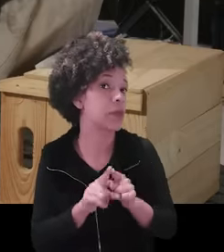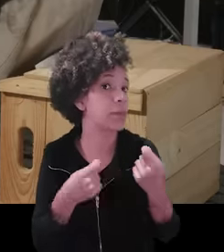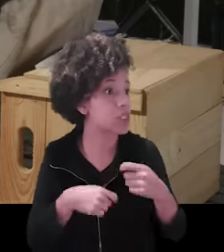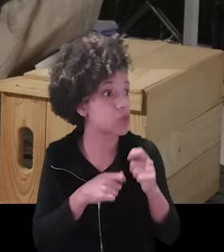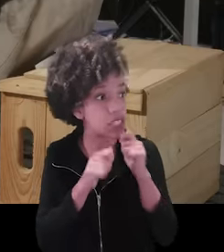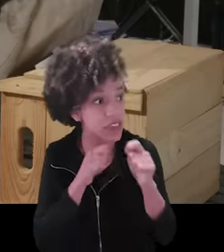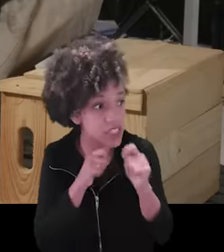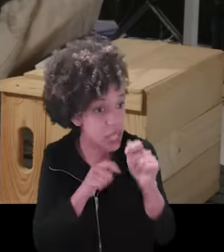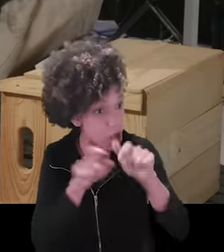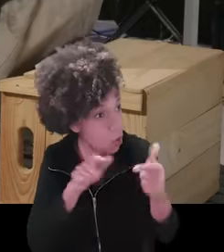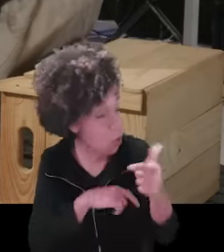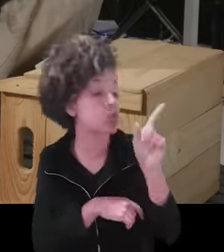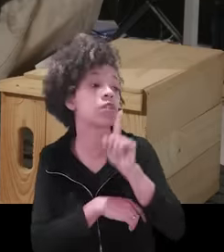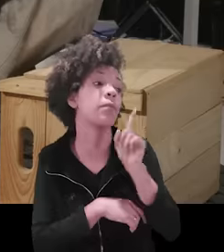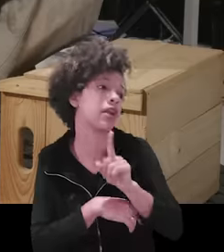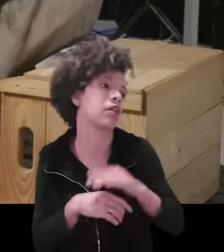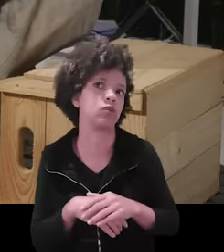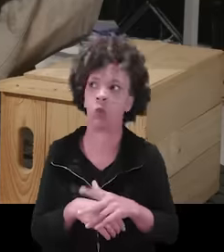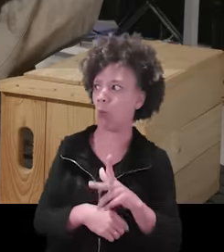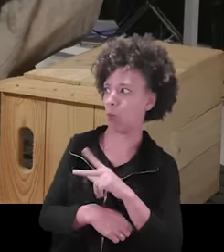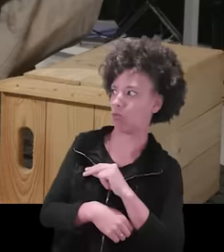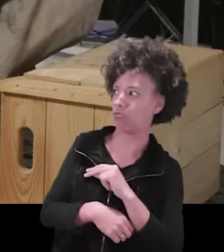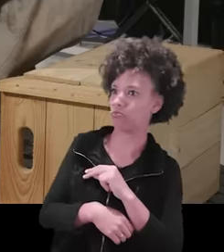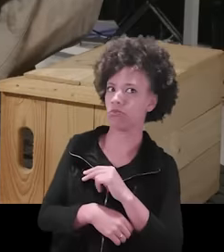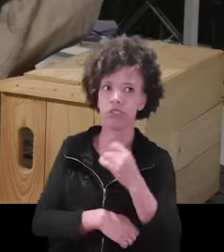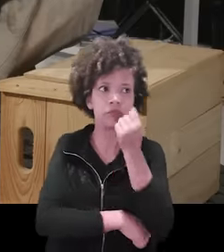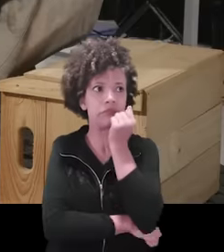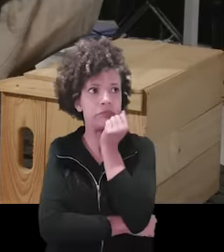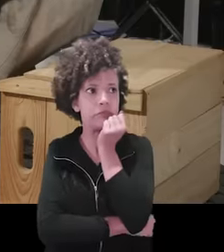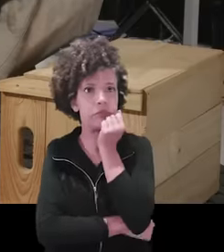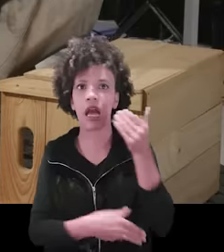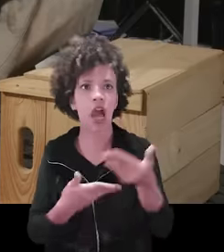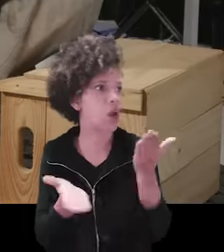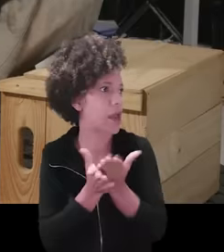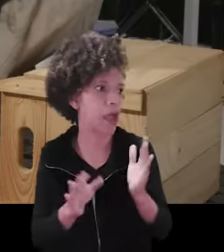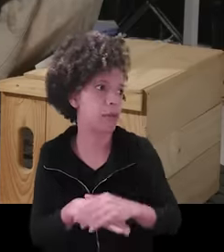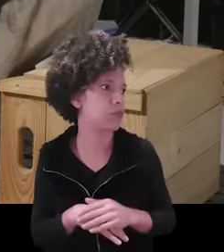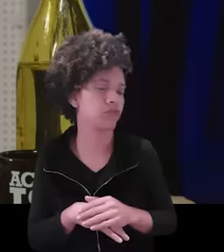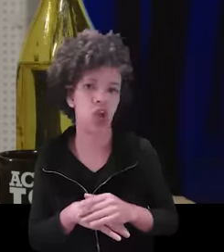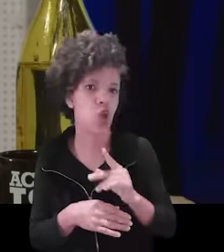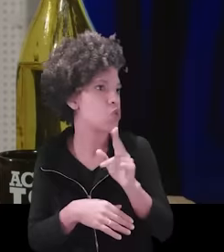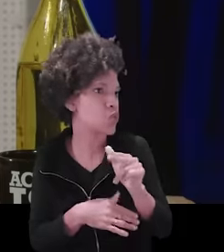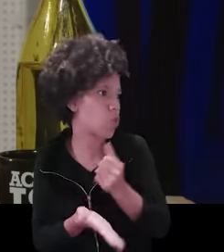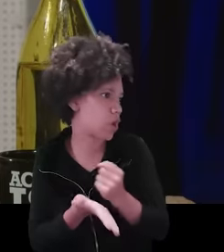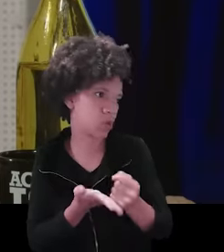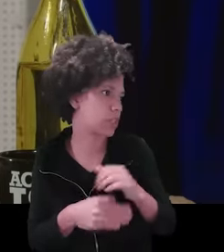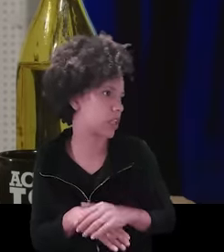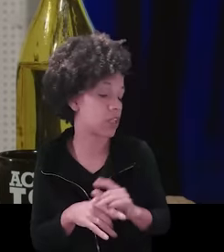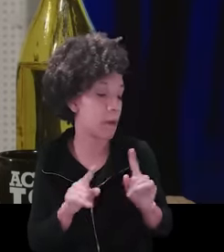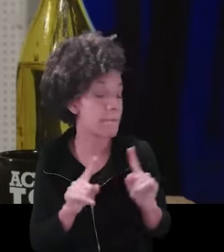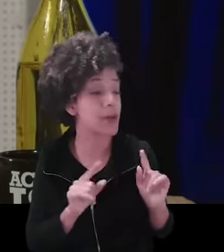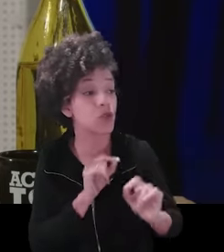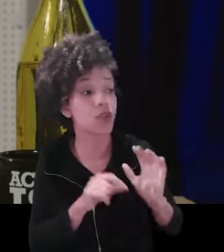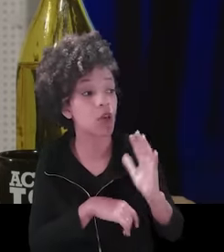teve eles tiveram que entrevistar Americanos no prazo é foi e eu falo meu Deus depois acabou eu não vou ser controlado